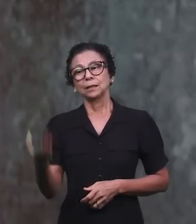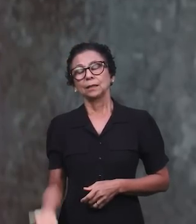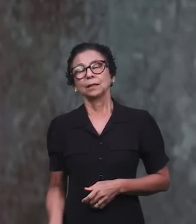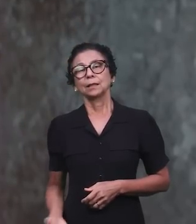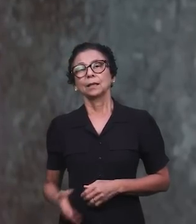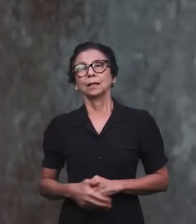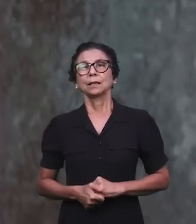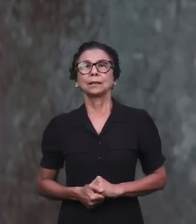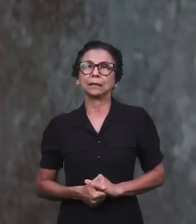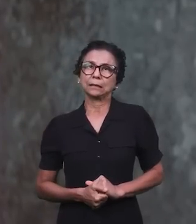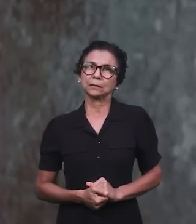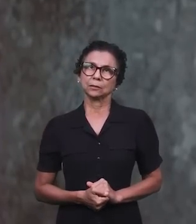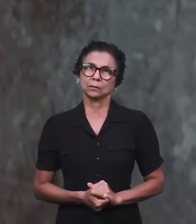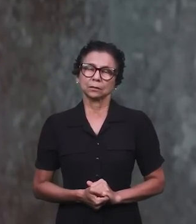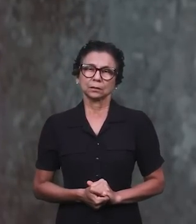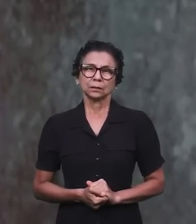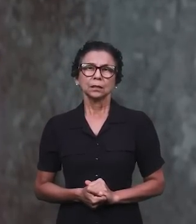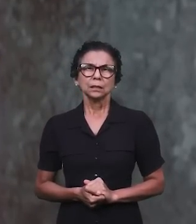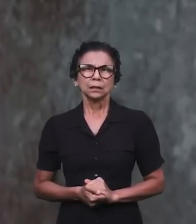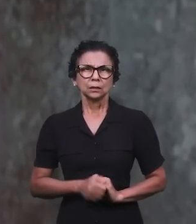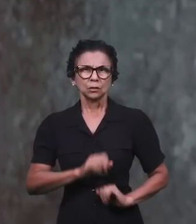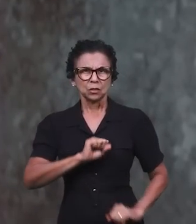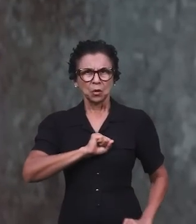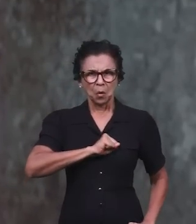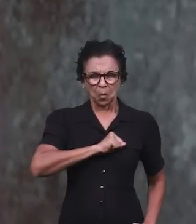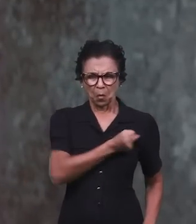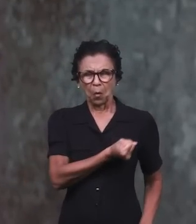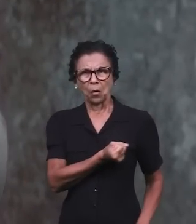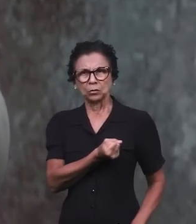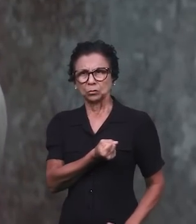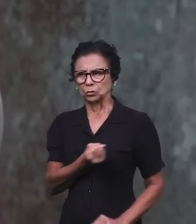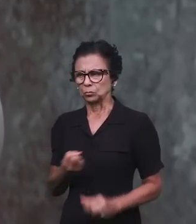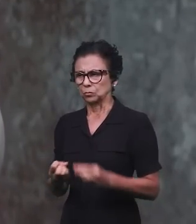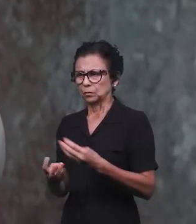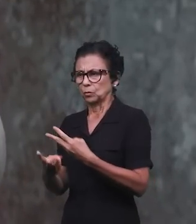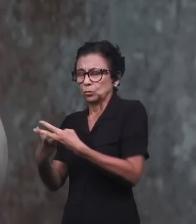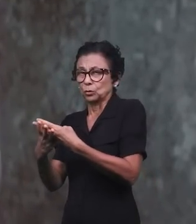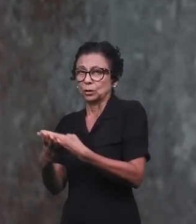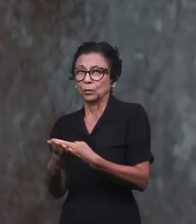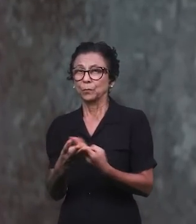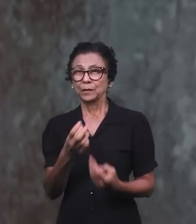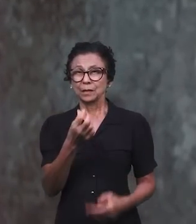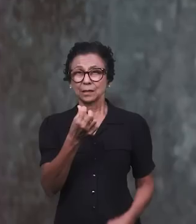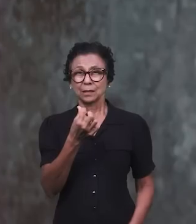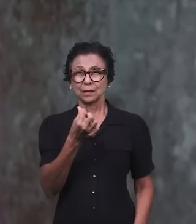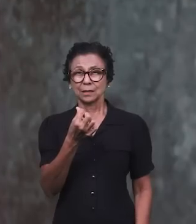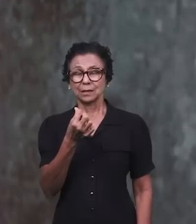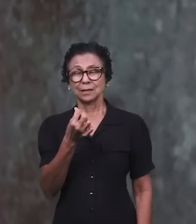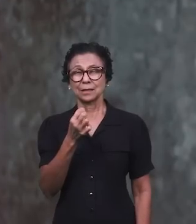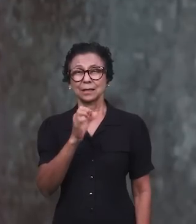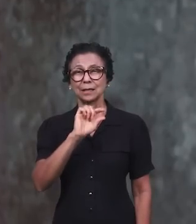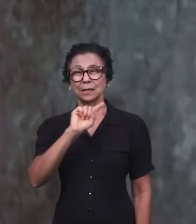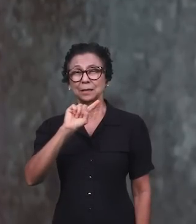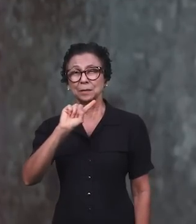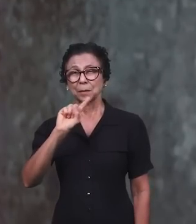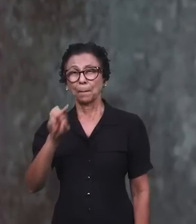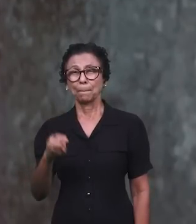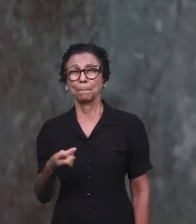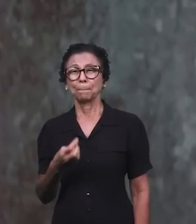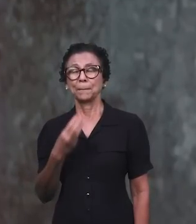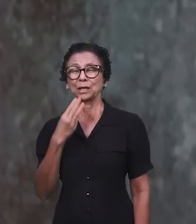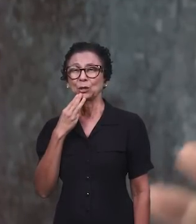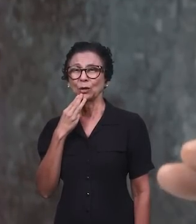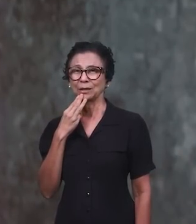de antissemitismo, de ódio aos judeus. Houve extermínio de 6 milhões de judeus na Europa, o chamado Holocausto, e